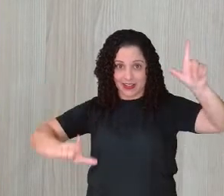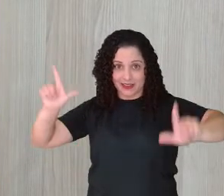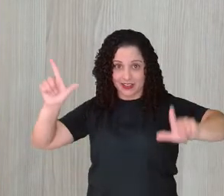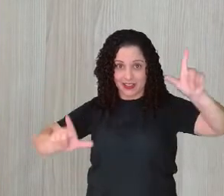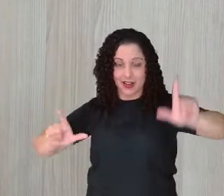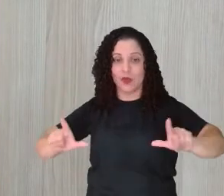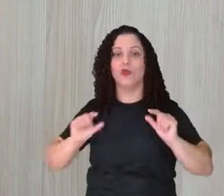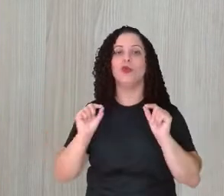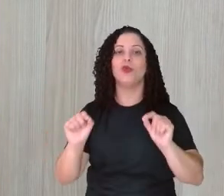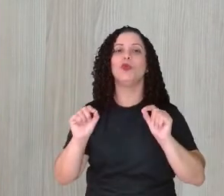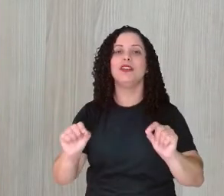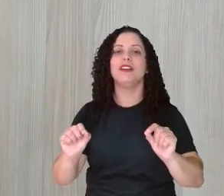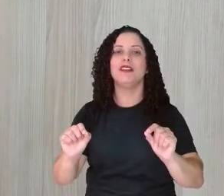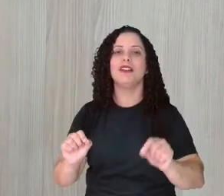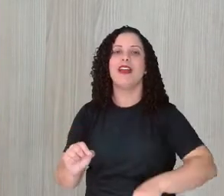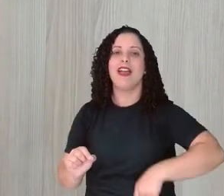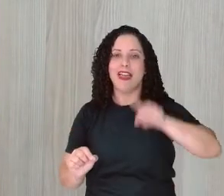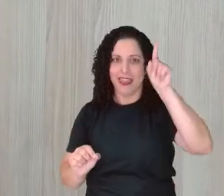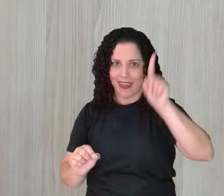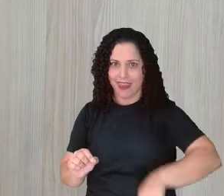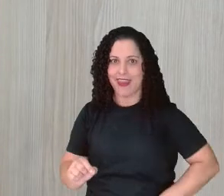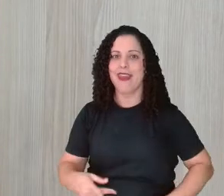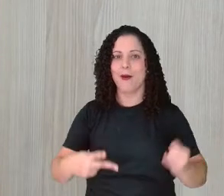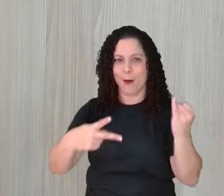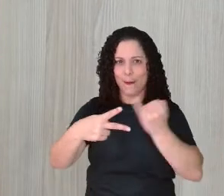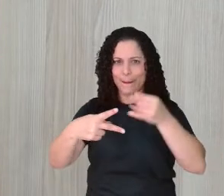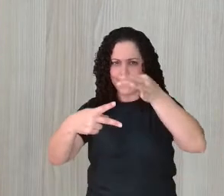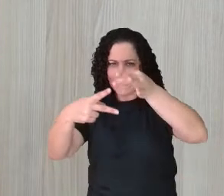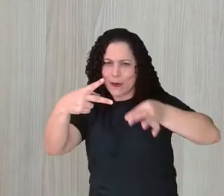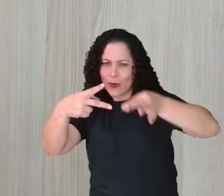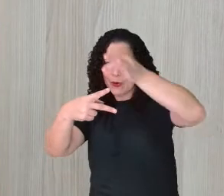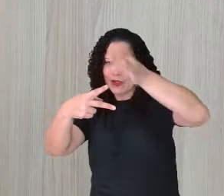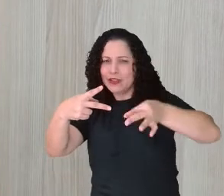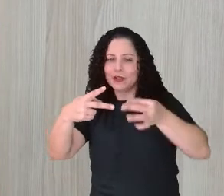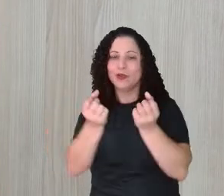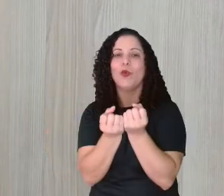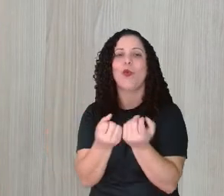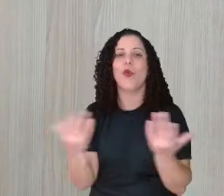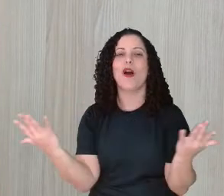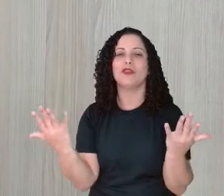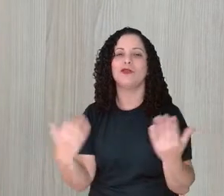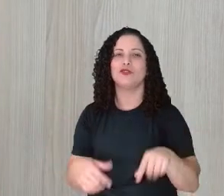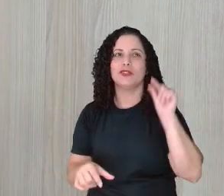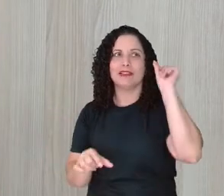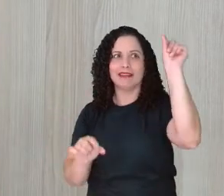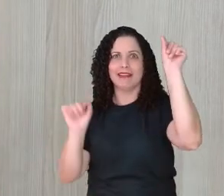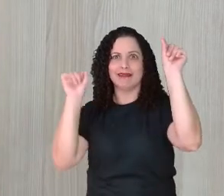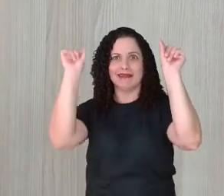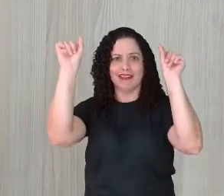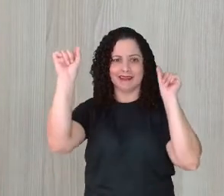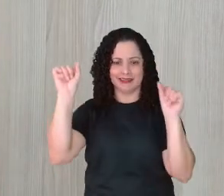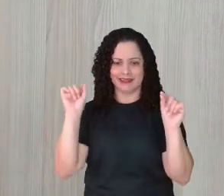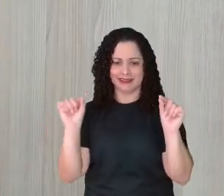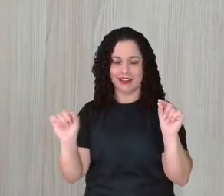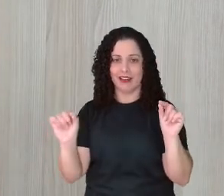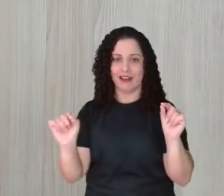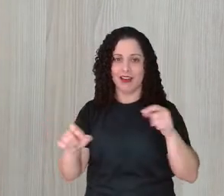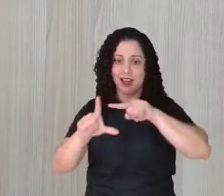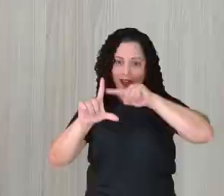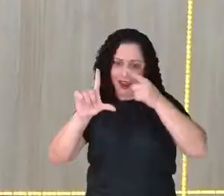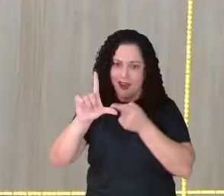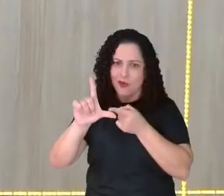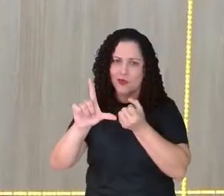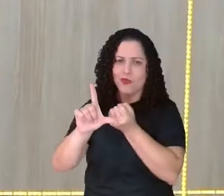aí, Pedro, quantos vértices, quantos lados, quantos ângulos tem esta sua televisão?